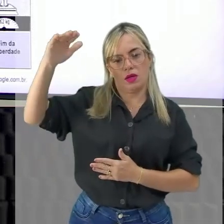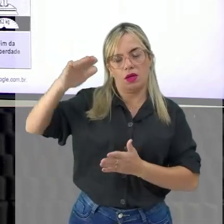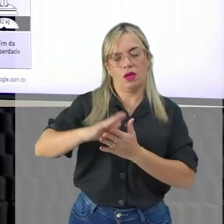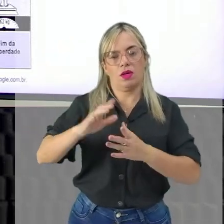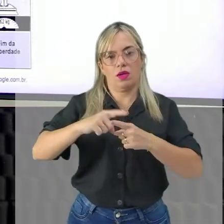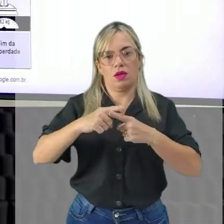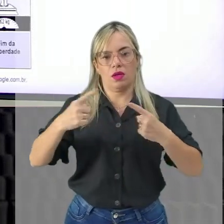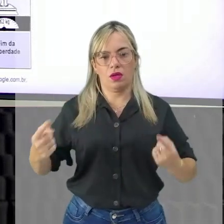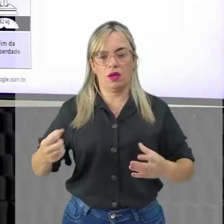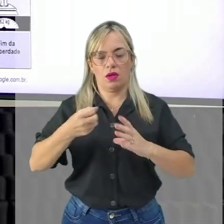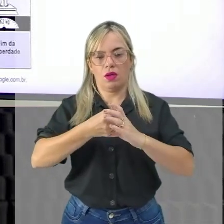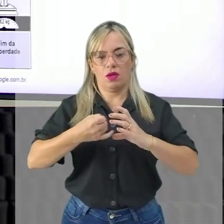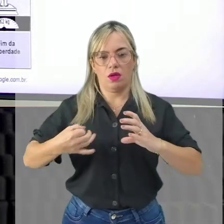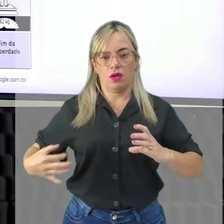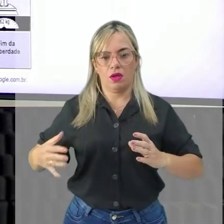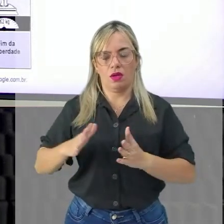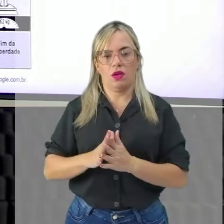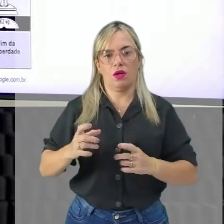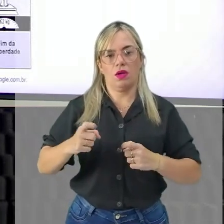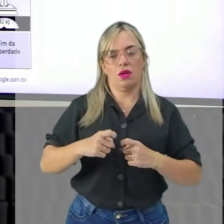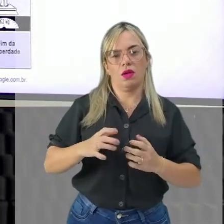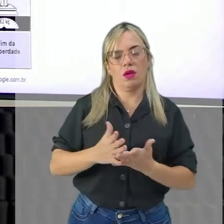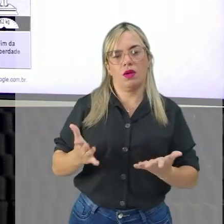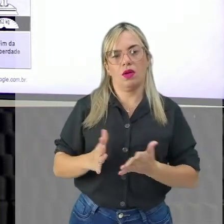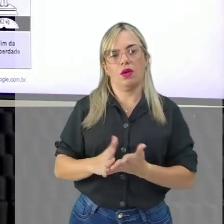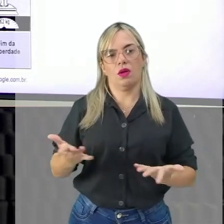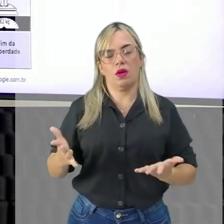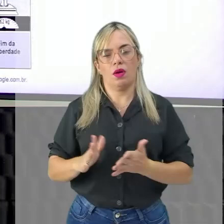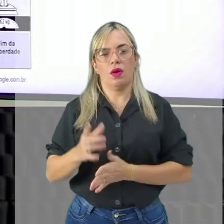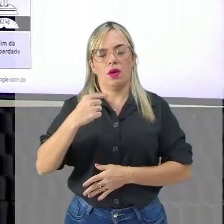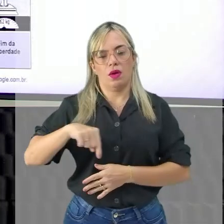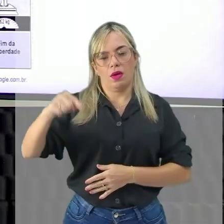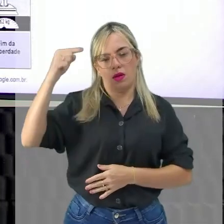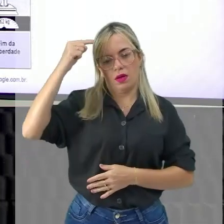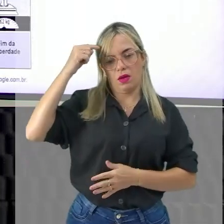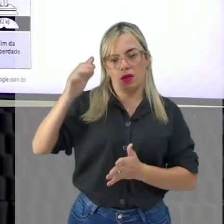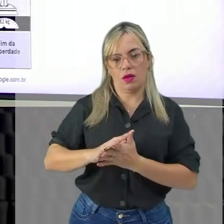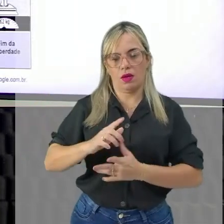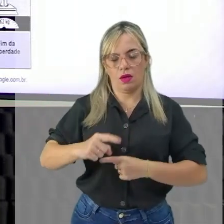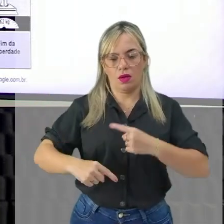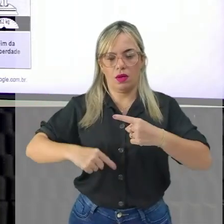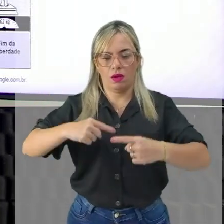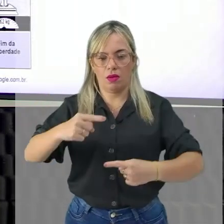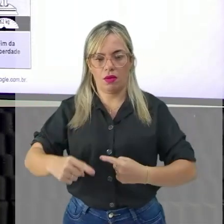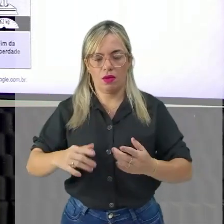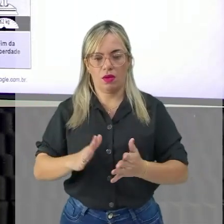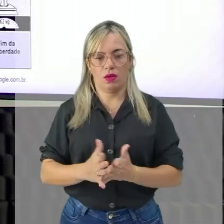nas características sexuais, pensando na reprodução, tá?